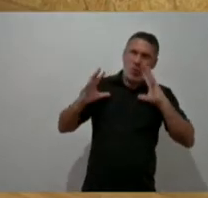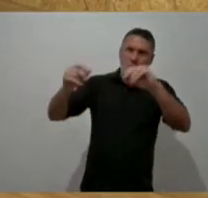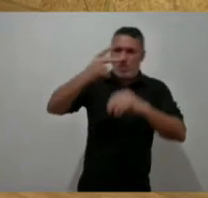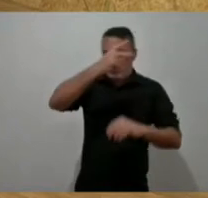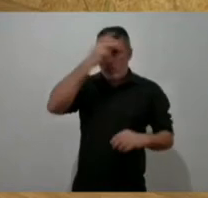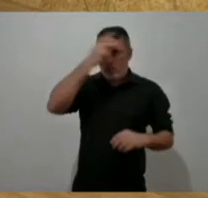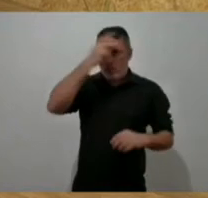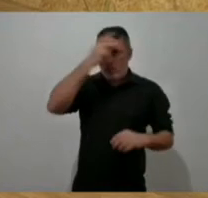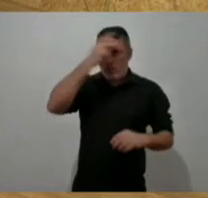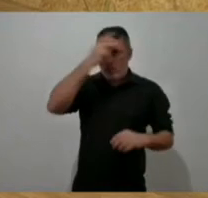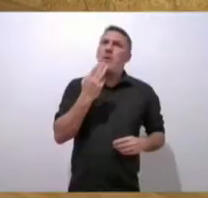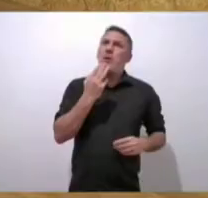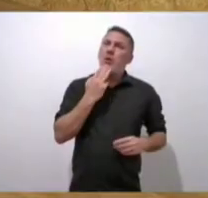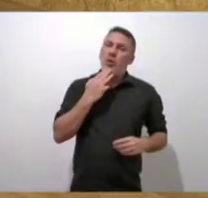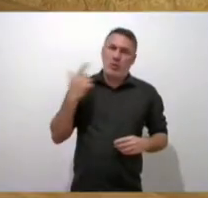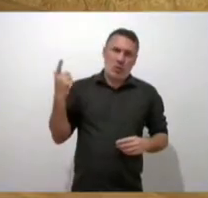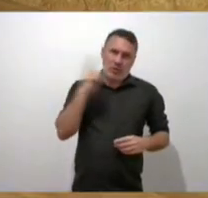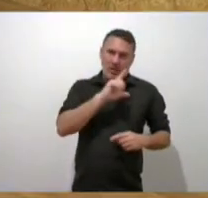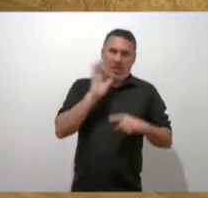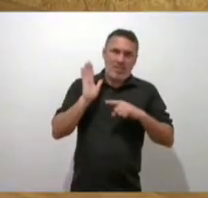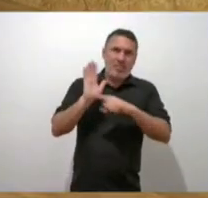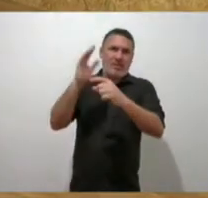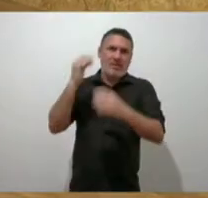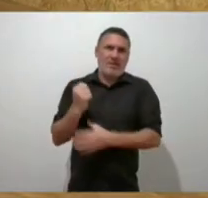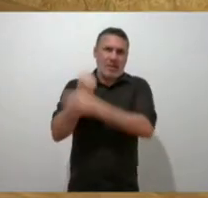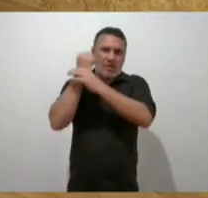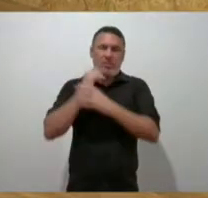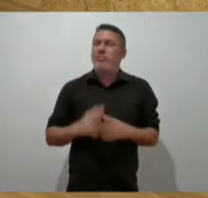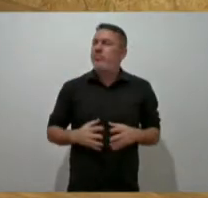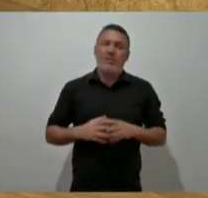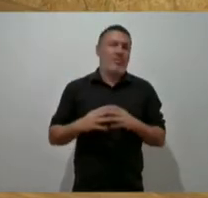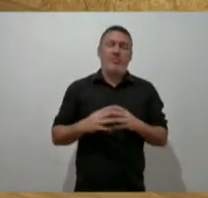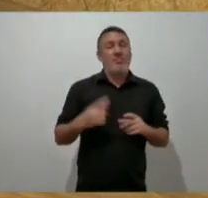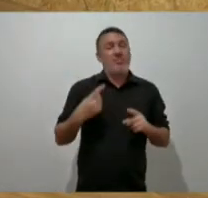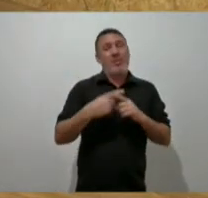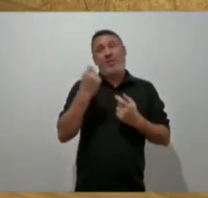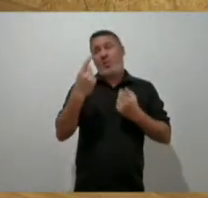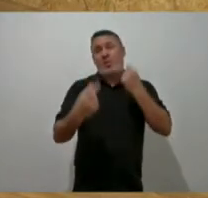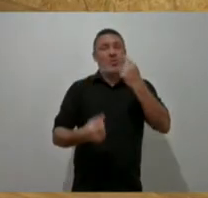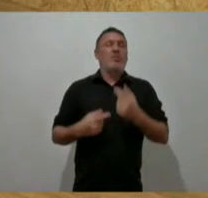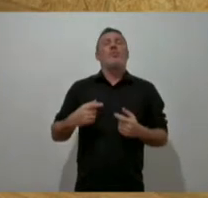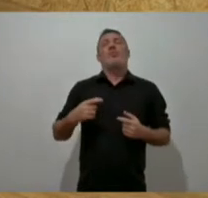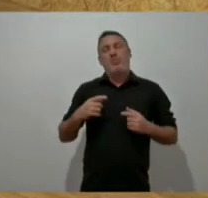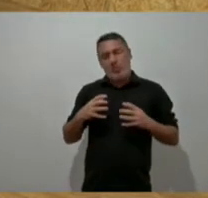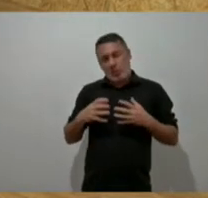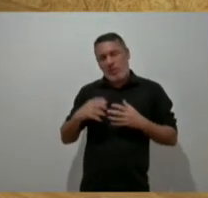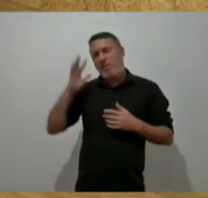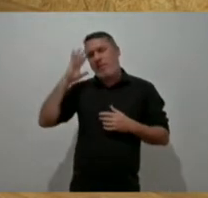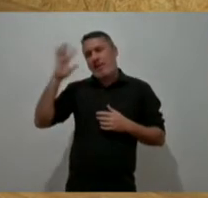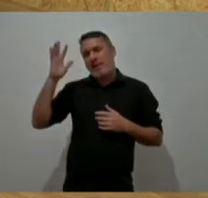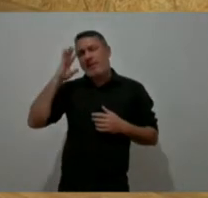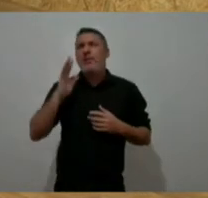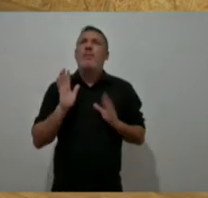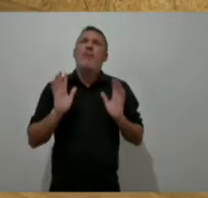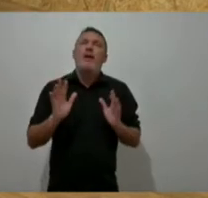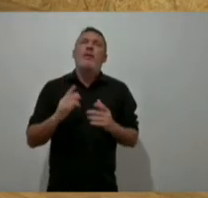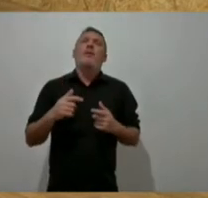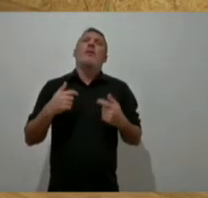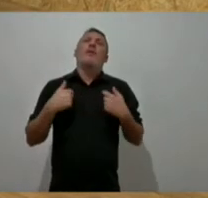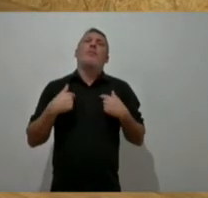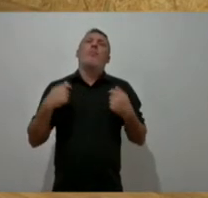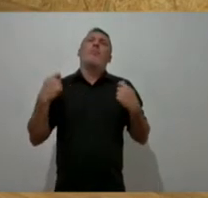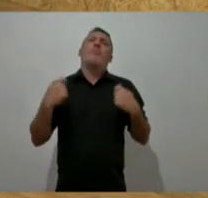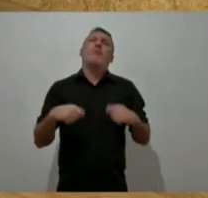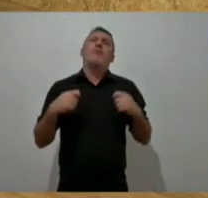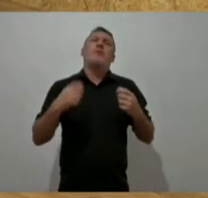Então, a gente tem que repensar o que é o produto necessário para a nossa